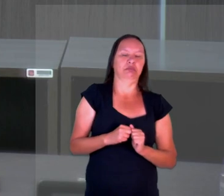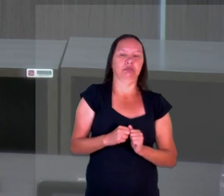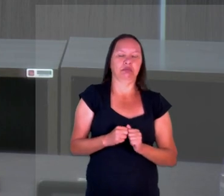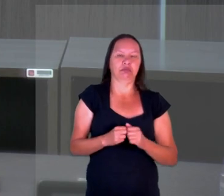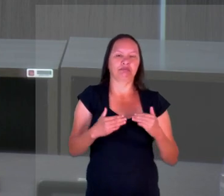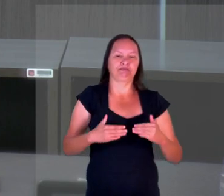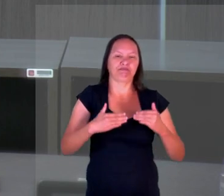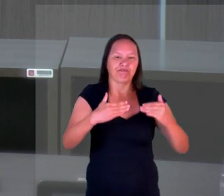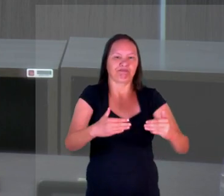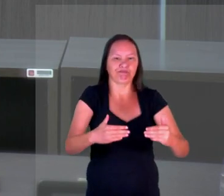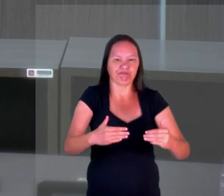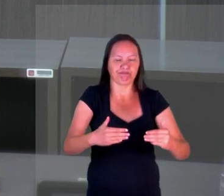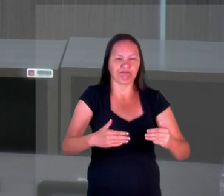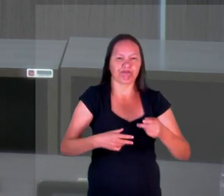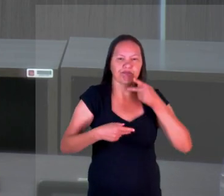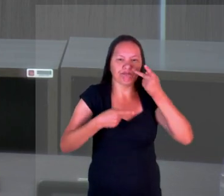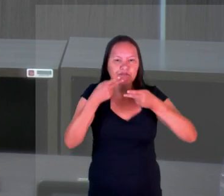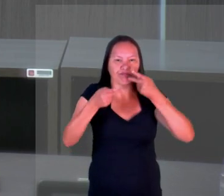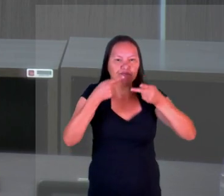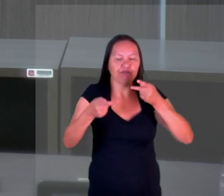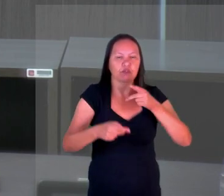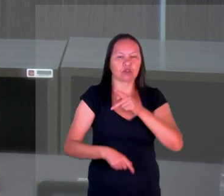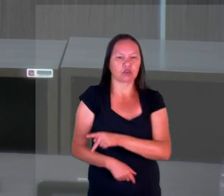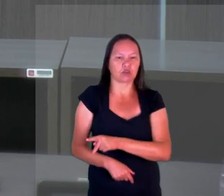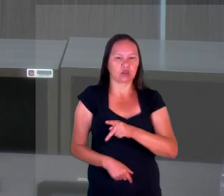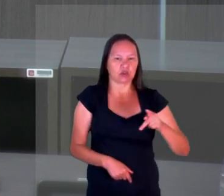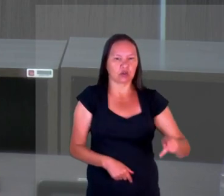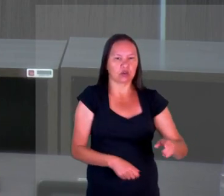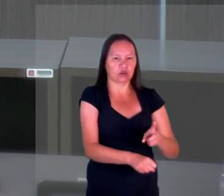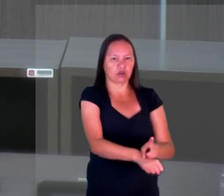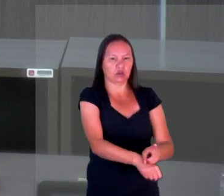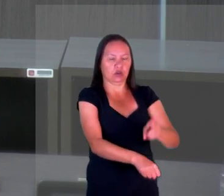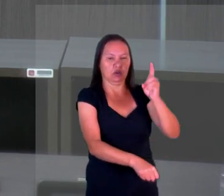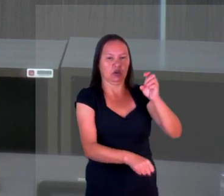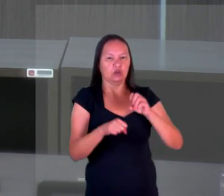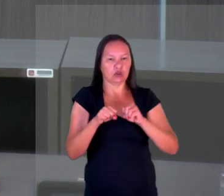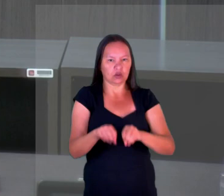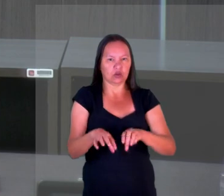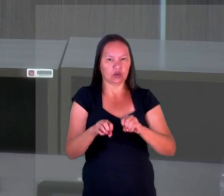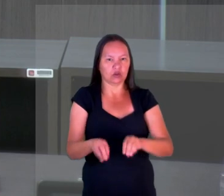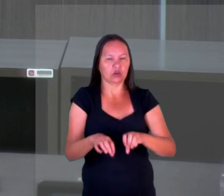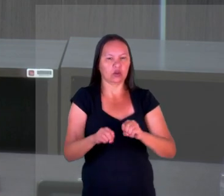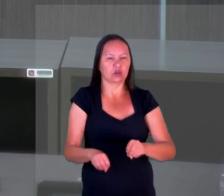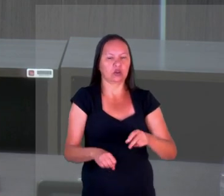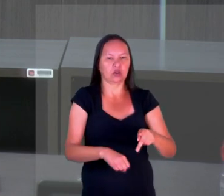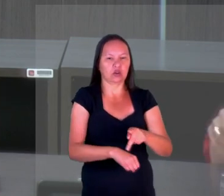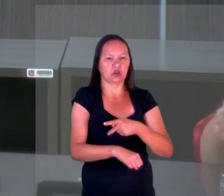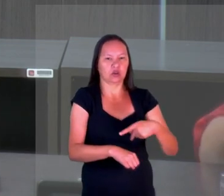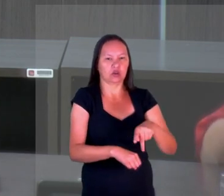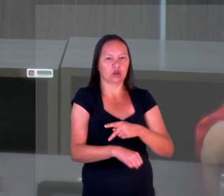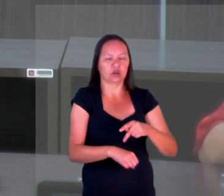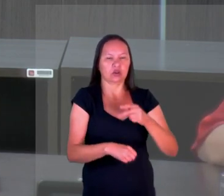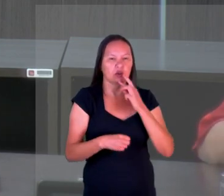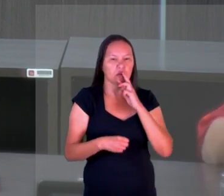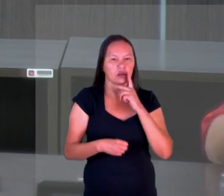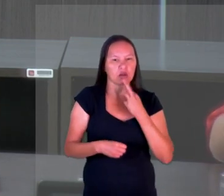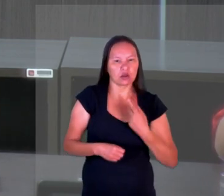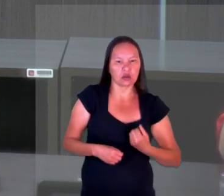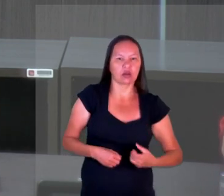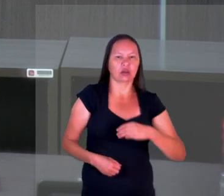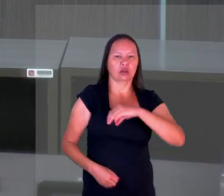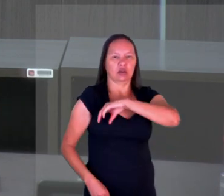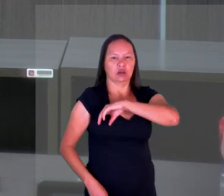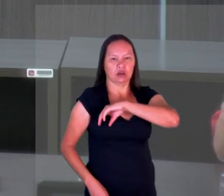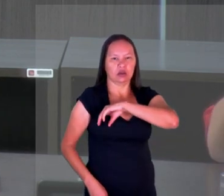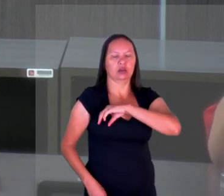alcançado por uma fala de uma professora do Doutora Educadora eh num país com irmão de língua portuguesa que é Angola